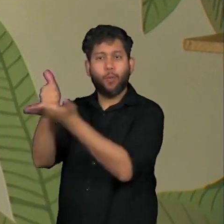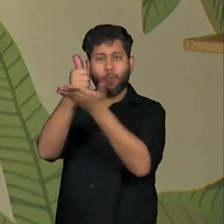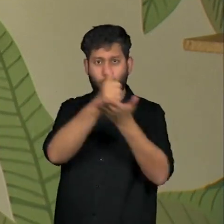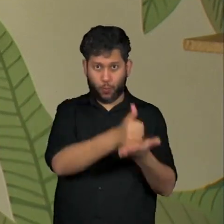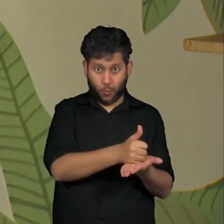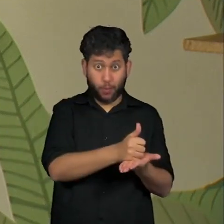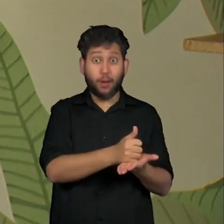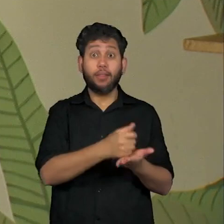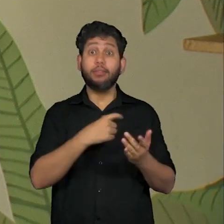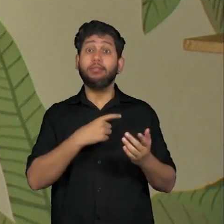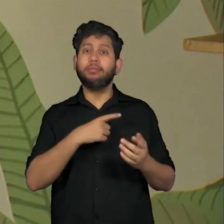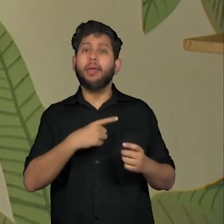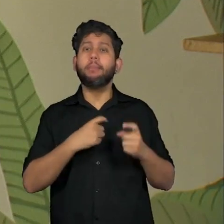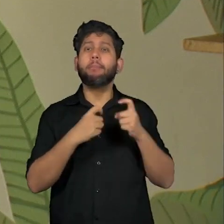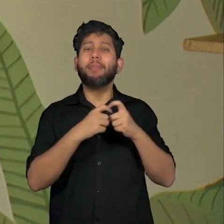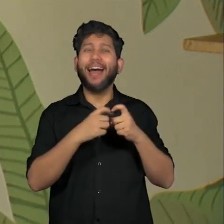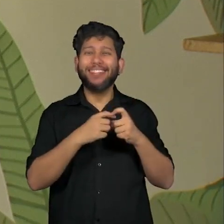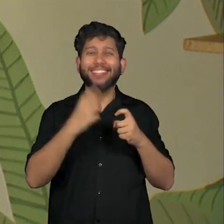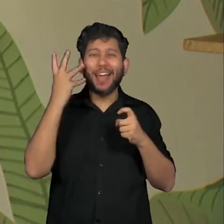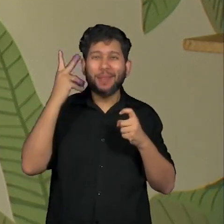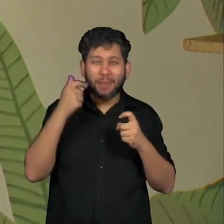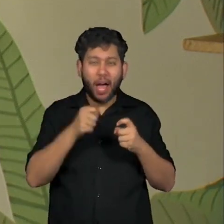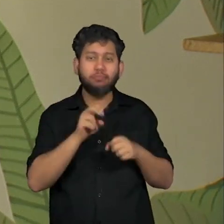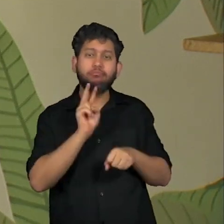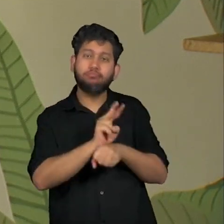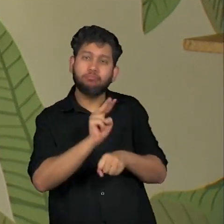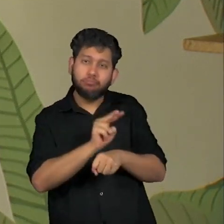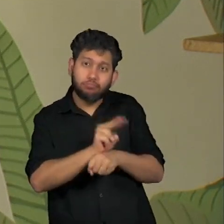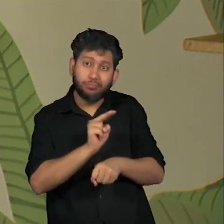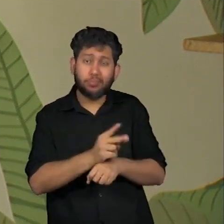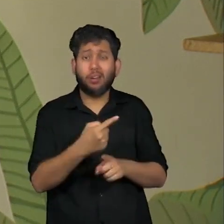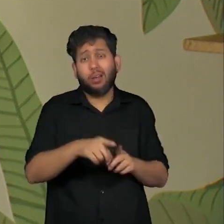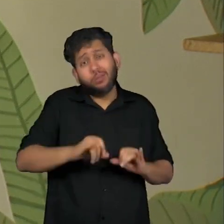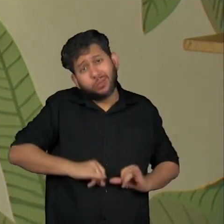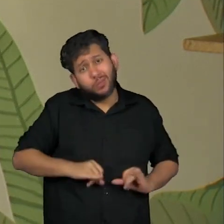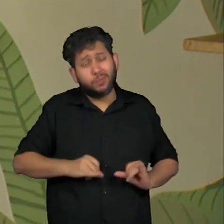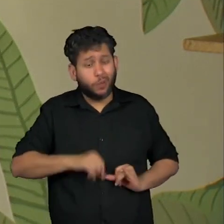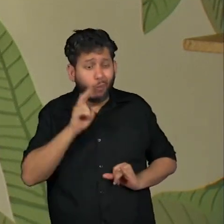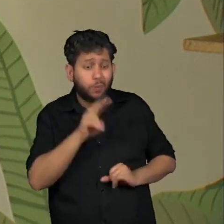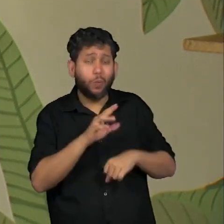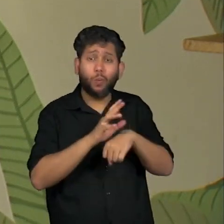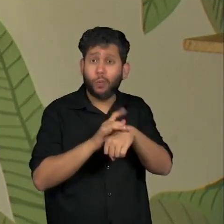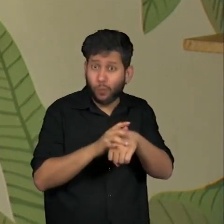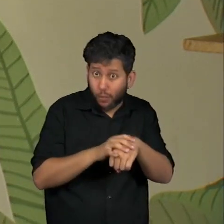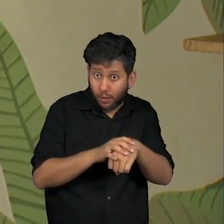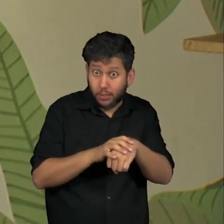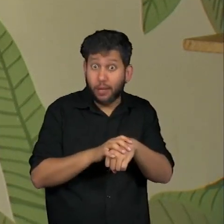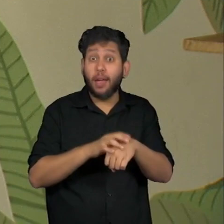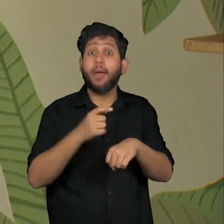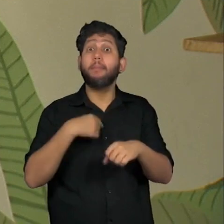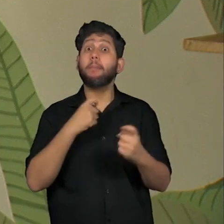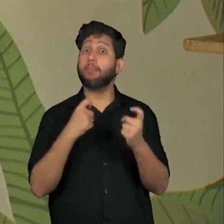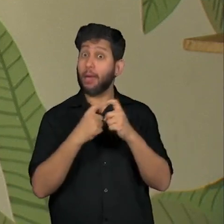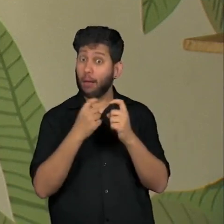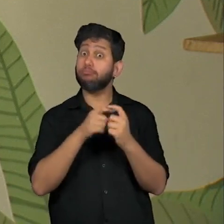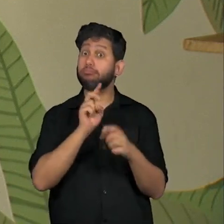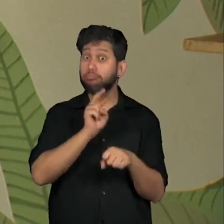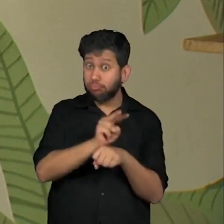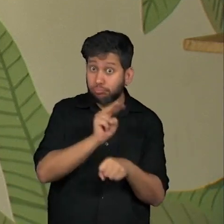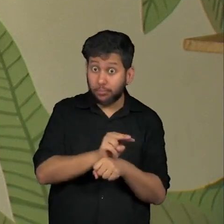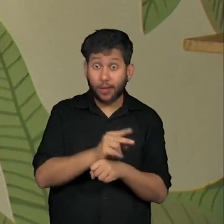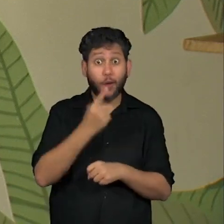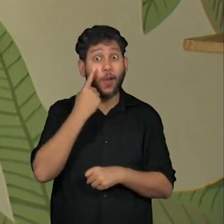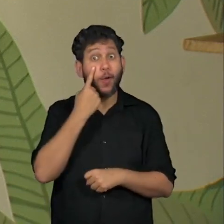ver o estado físico, porque normalmente são resgatados em condições ruins, né? Então vêm doentes. Nessa consulta, eles são testados para